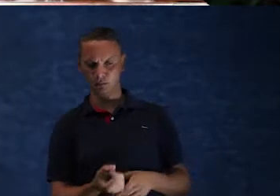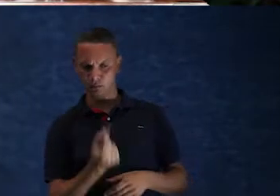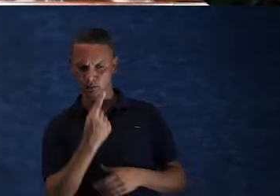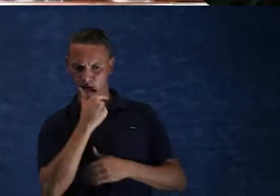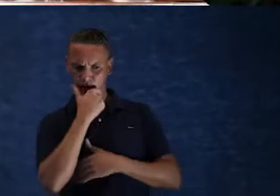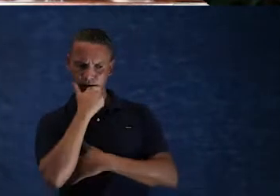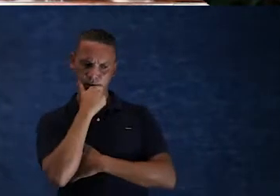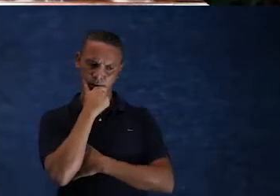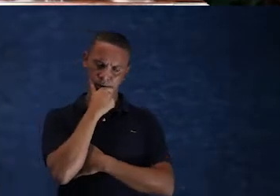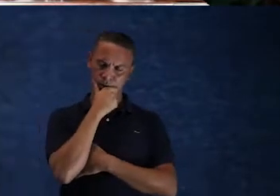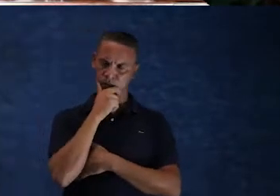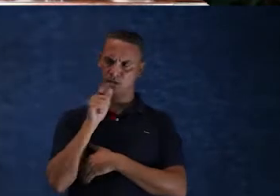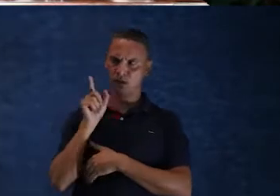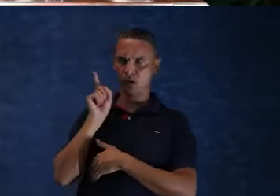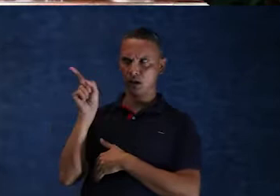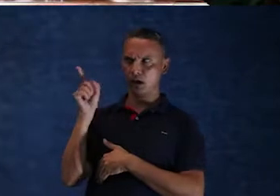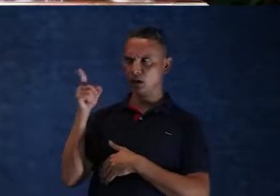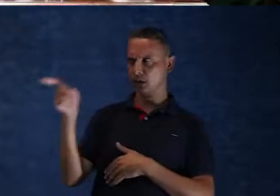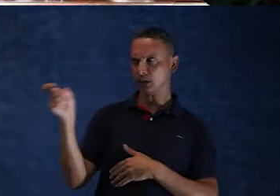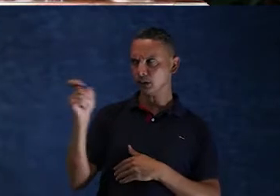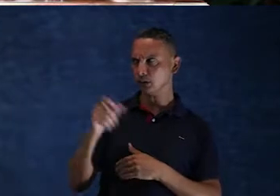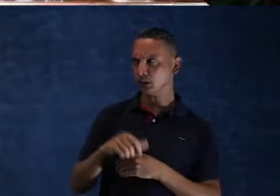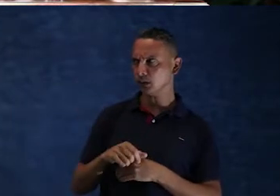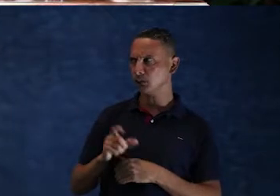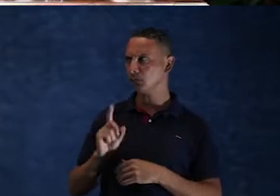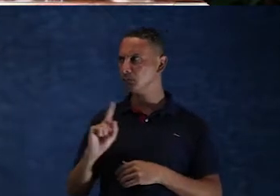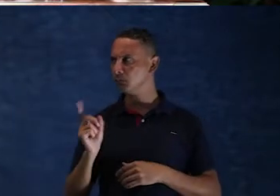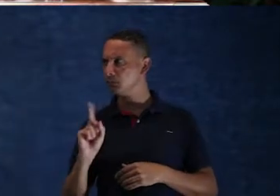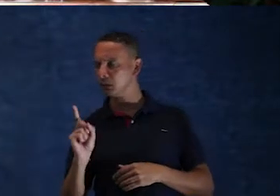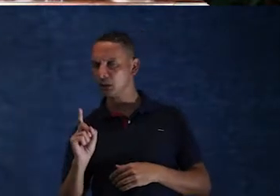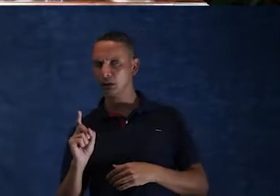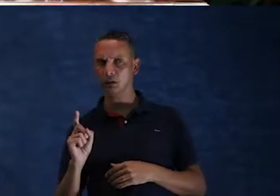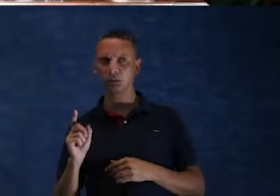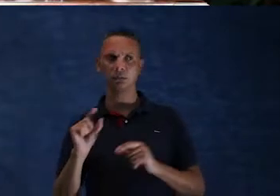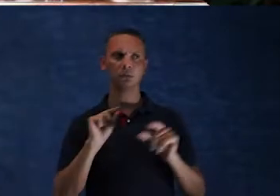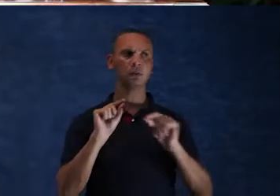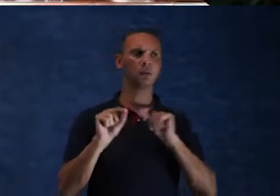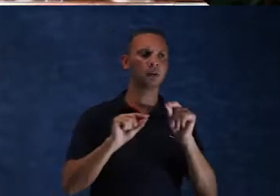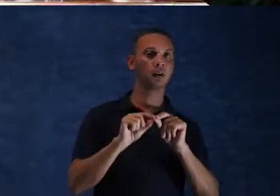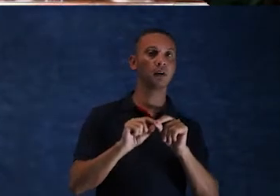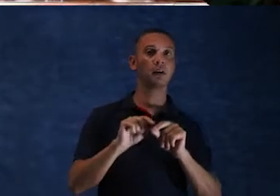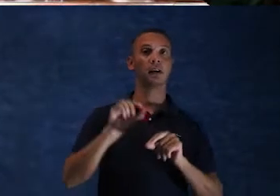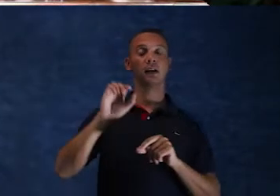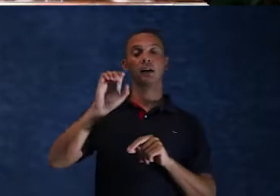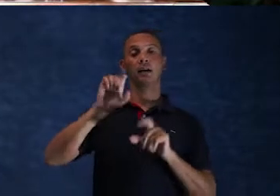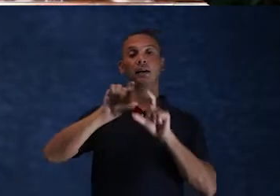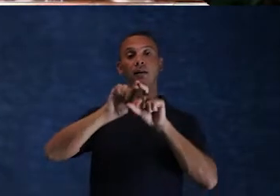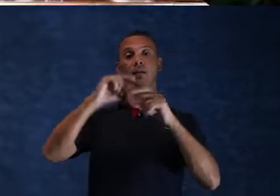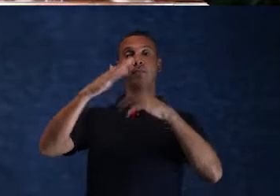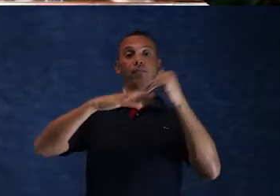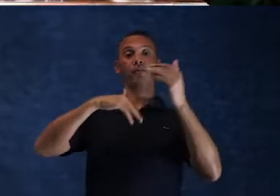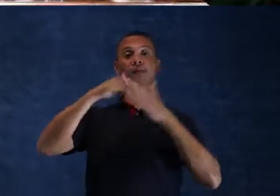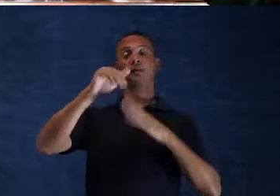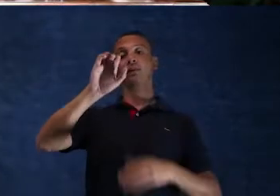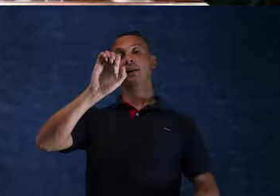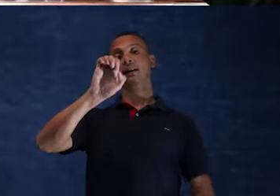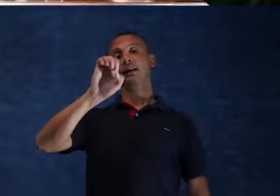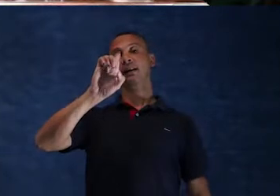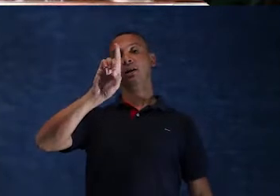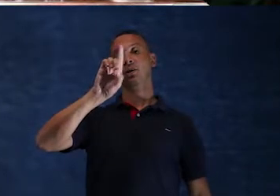que possa ele próprio ser o assassino. Muito interessante a profissão de editor de vídeo